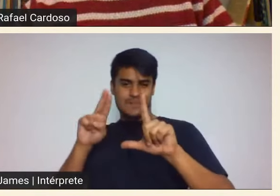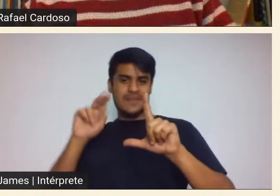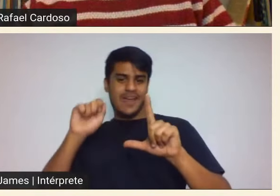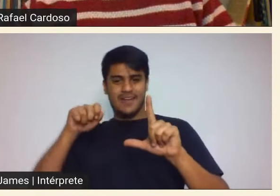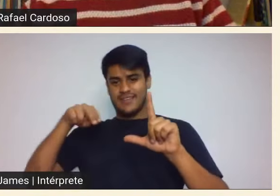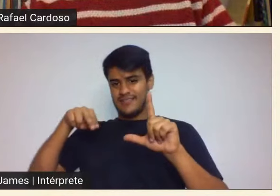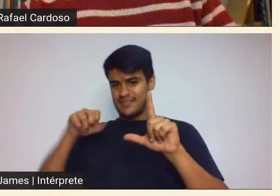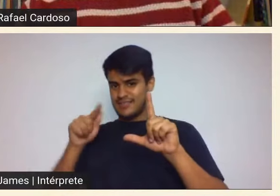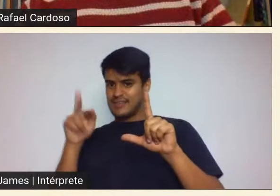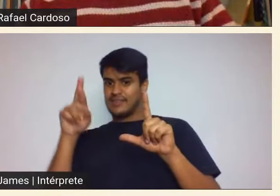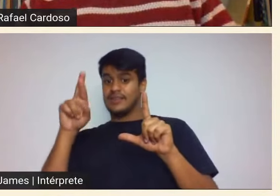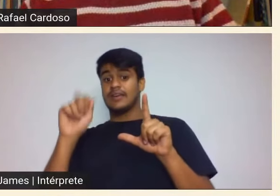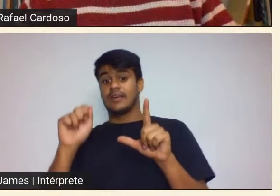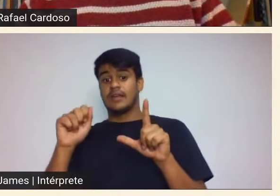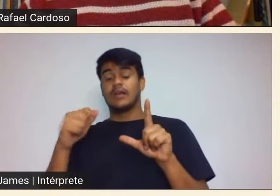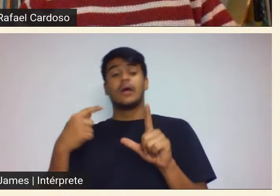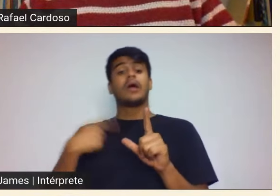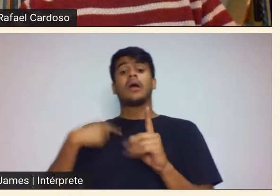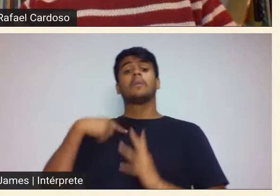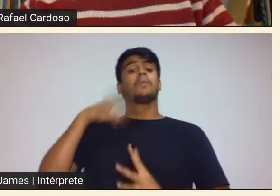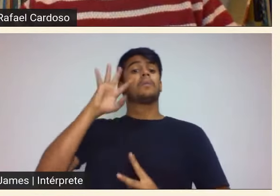uma relação